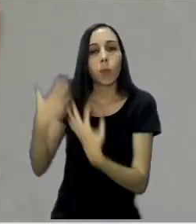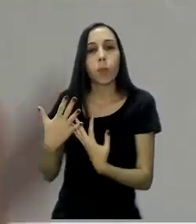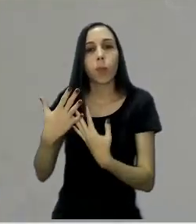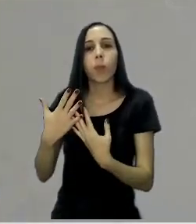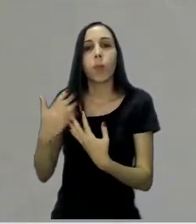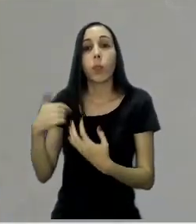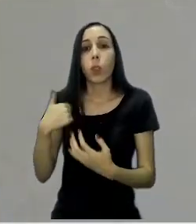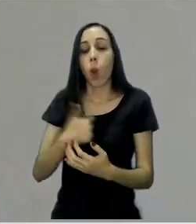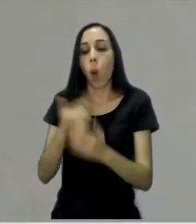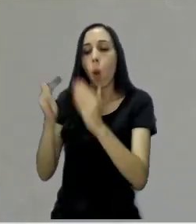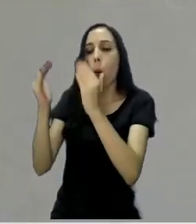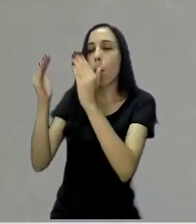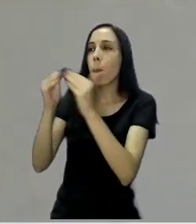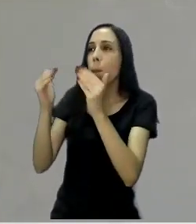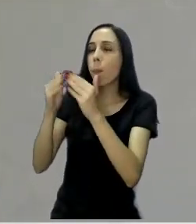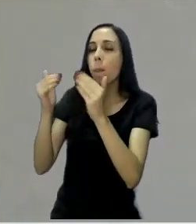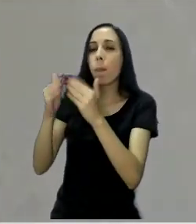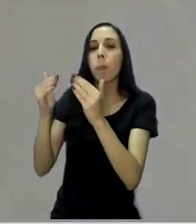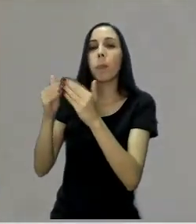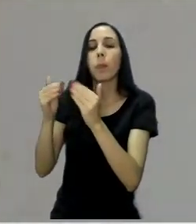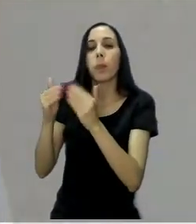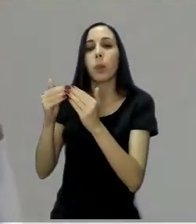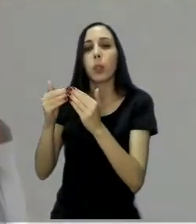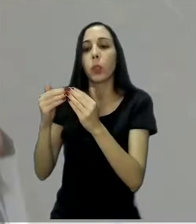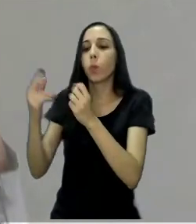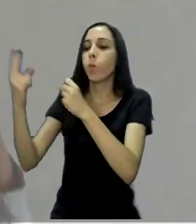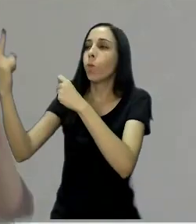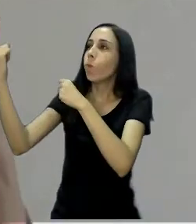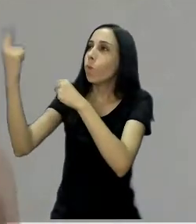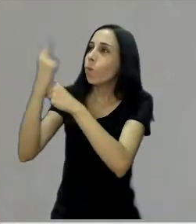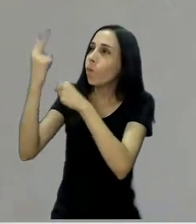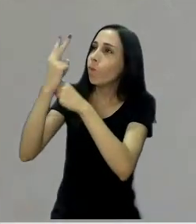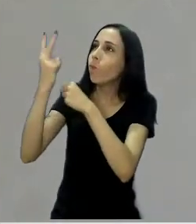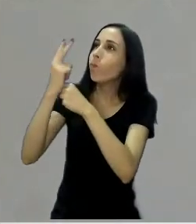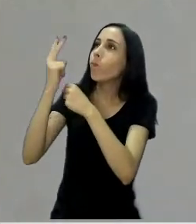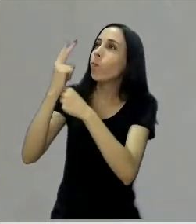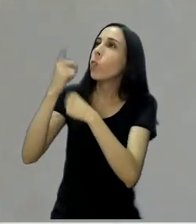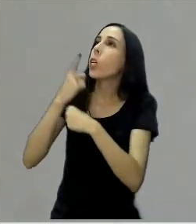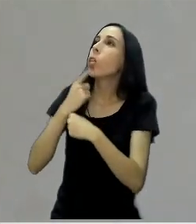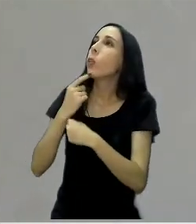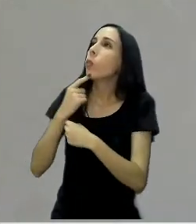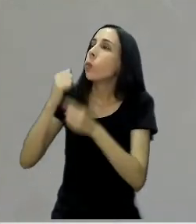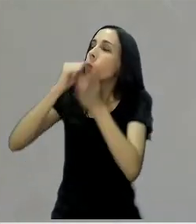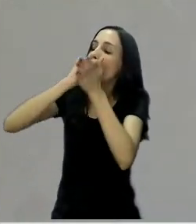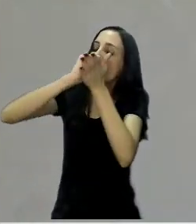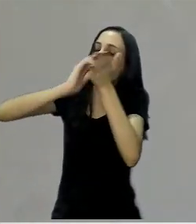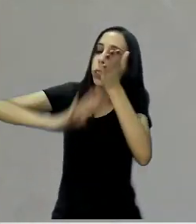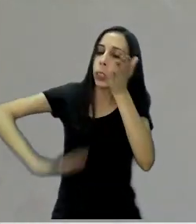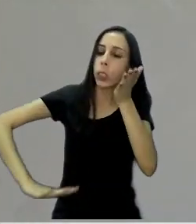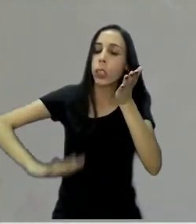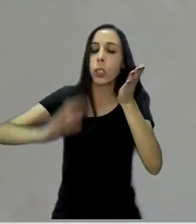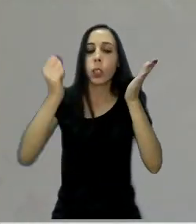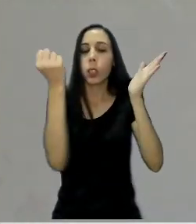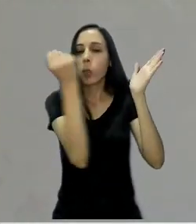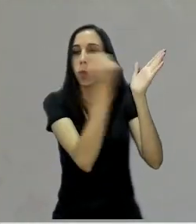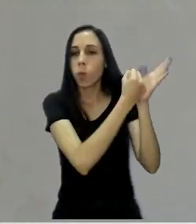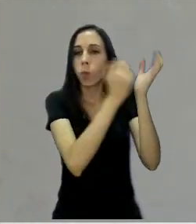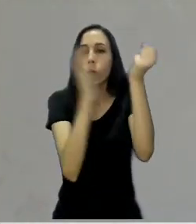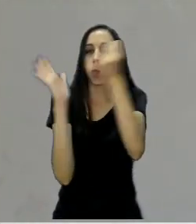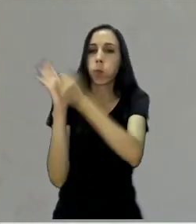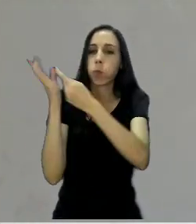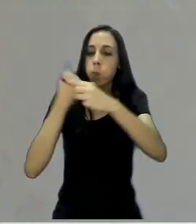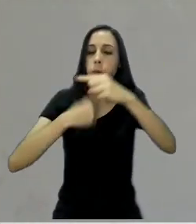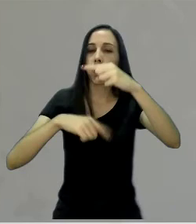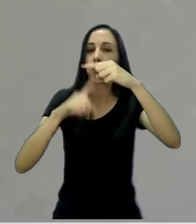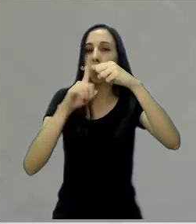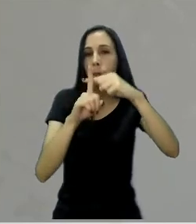do Espírito Santo. Clamamos a plena e completa proteção no sangue derramado de Jesus